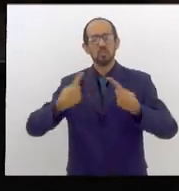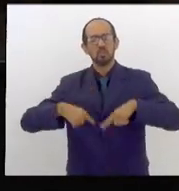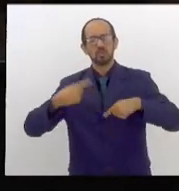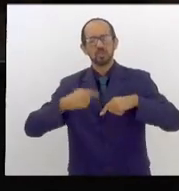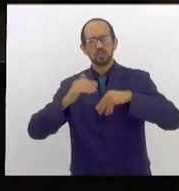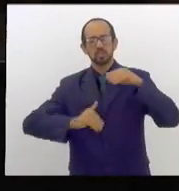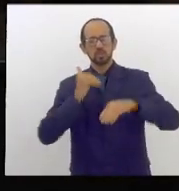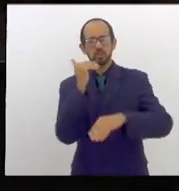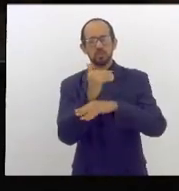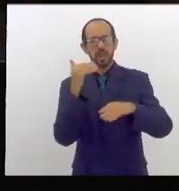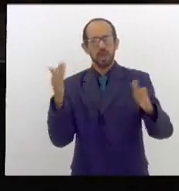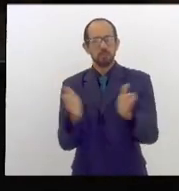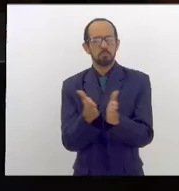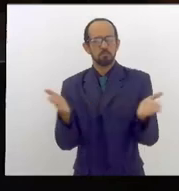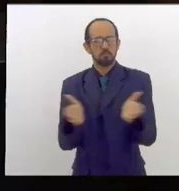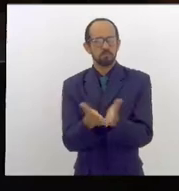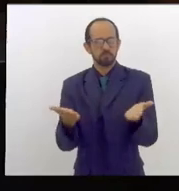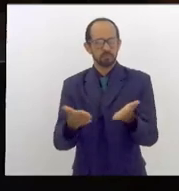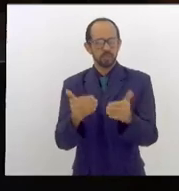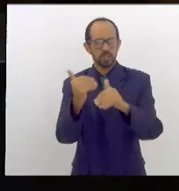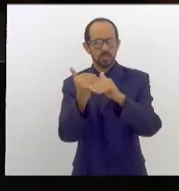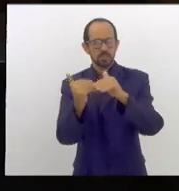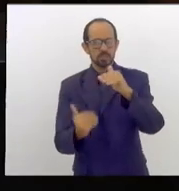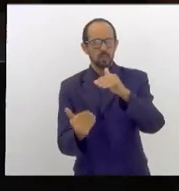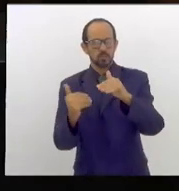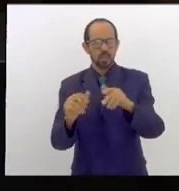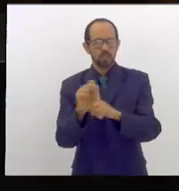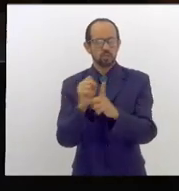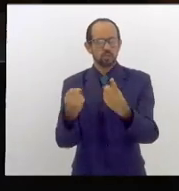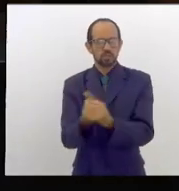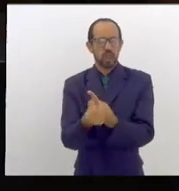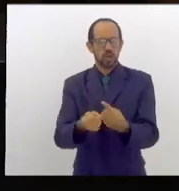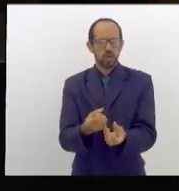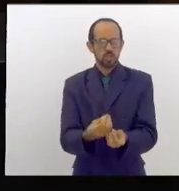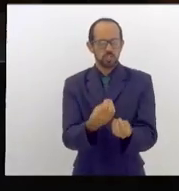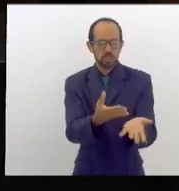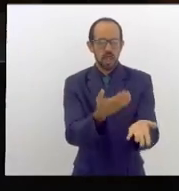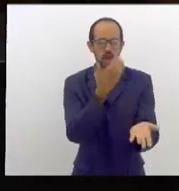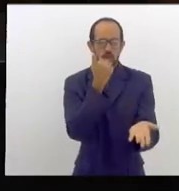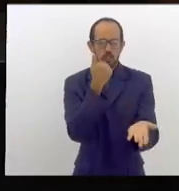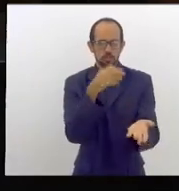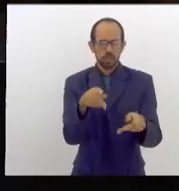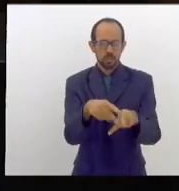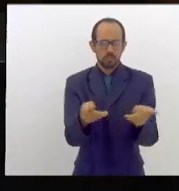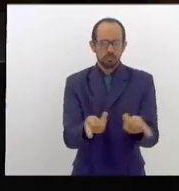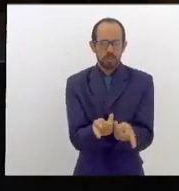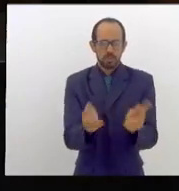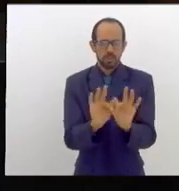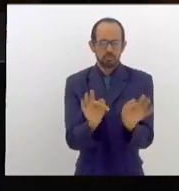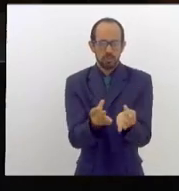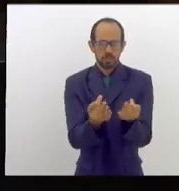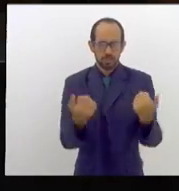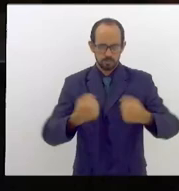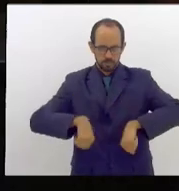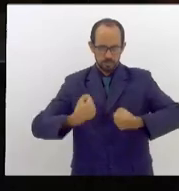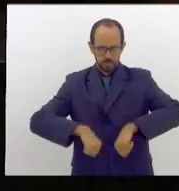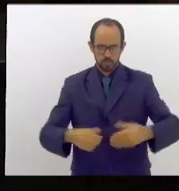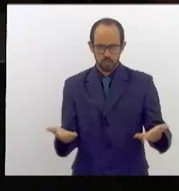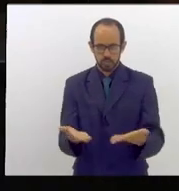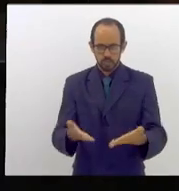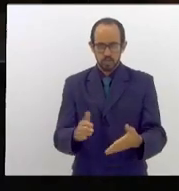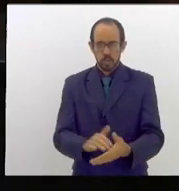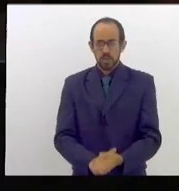a desigualdade certeza de colocar comida no prato das famílias que hoje mais necessitam E